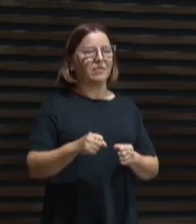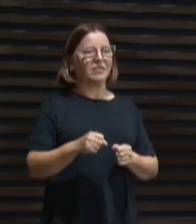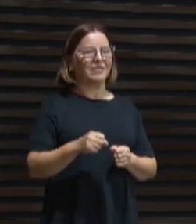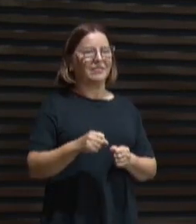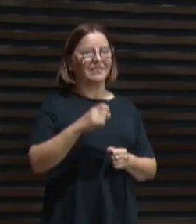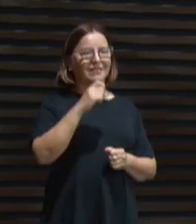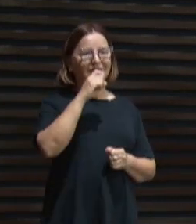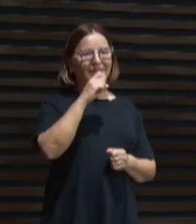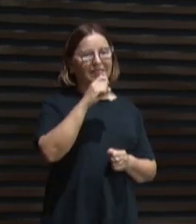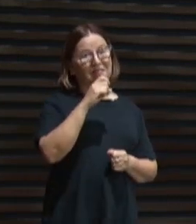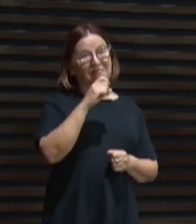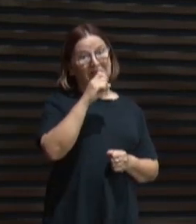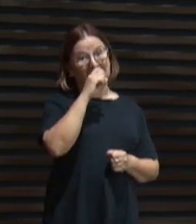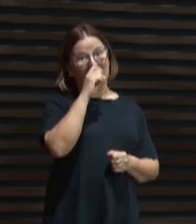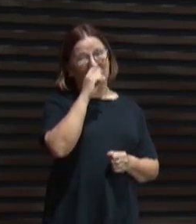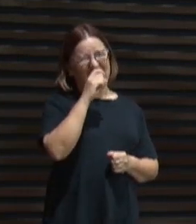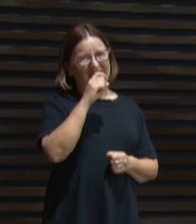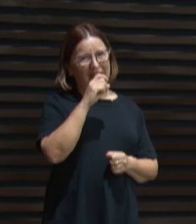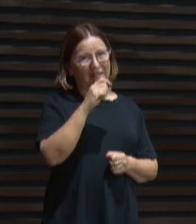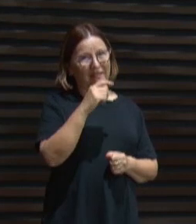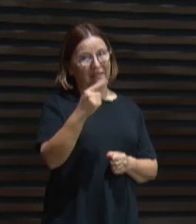é do seu pecado.